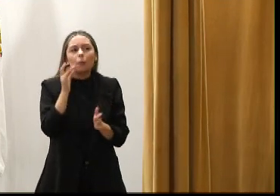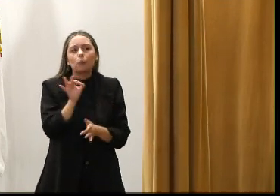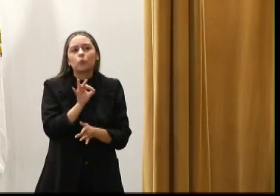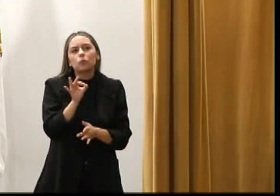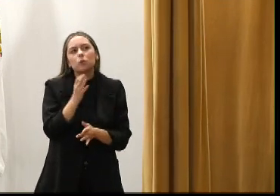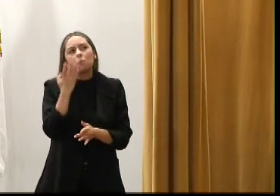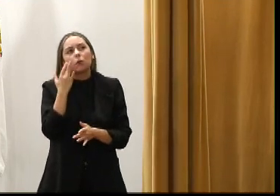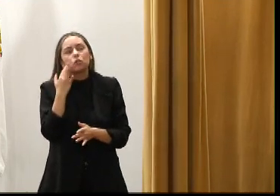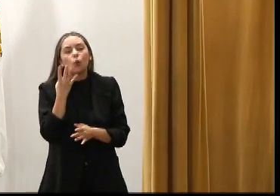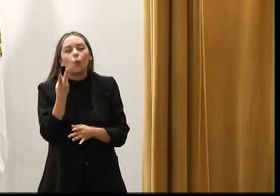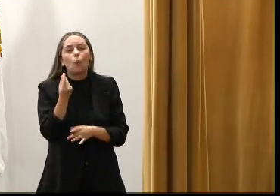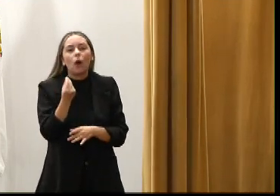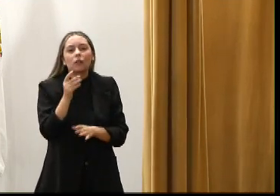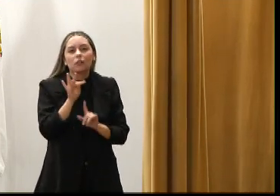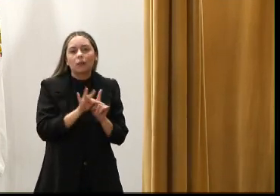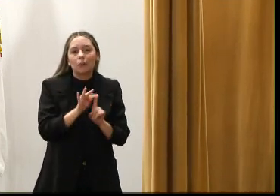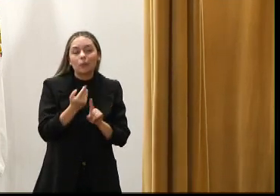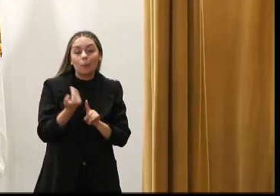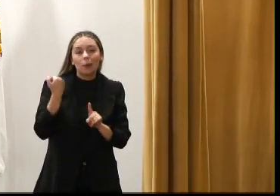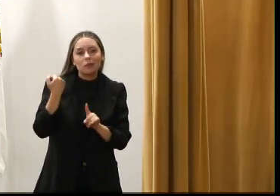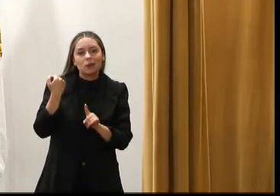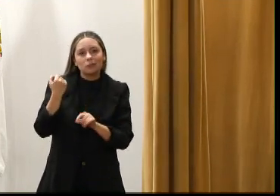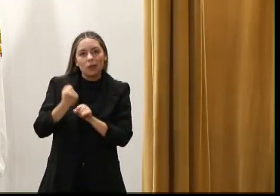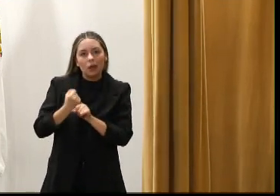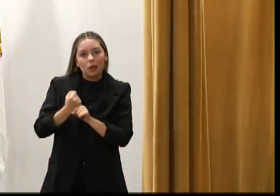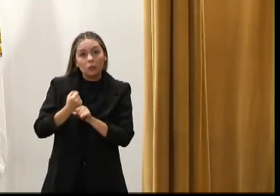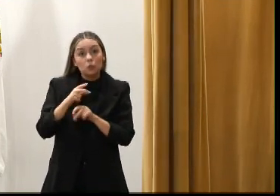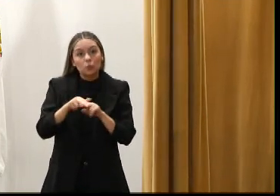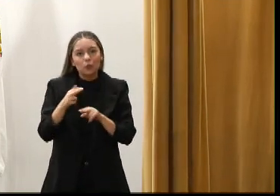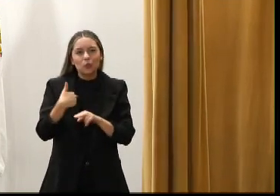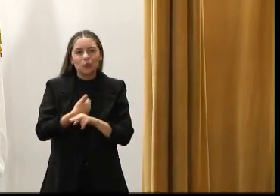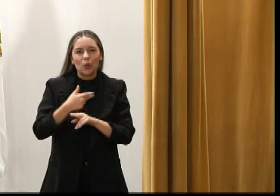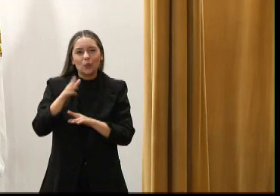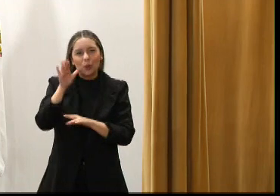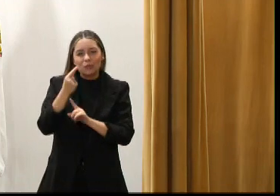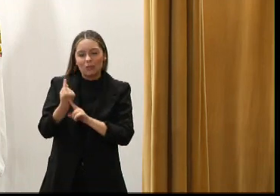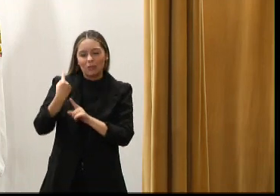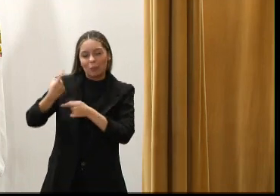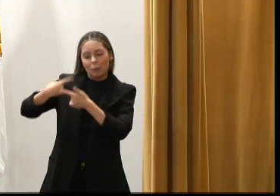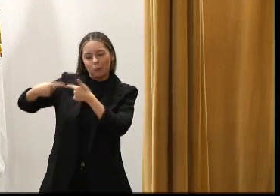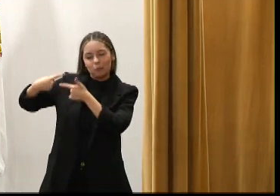naquele período. É dessa forma que a gente reconstrói as temperaturas do passado.